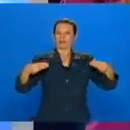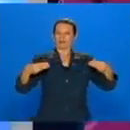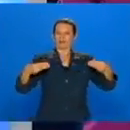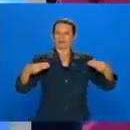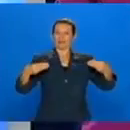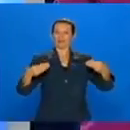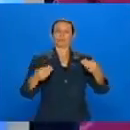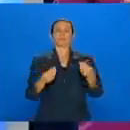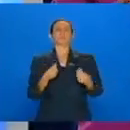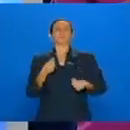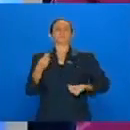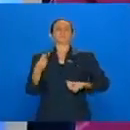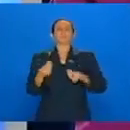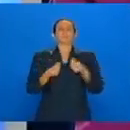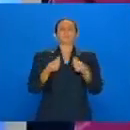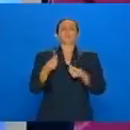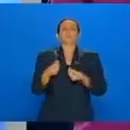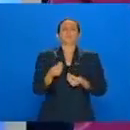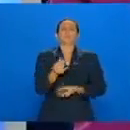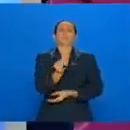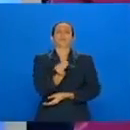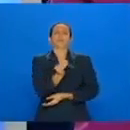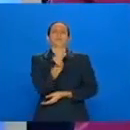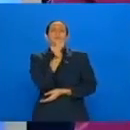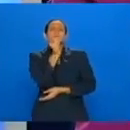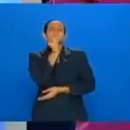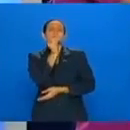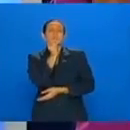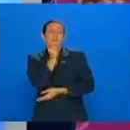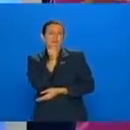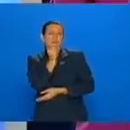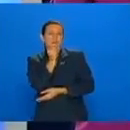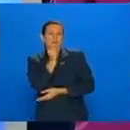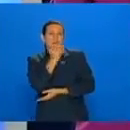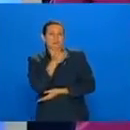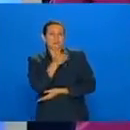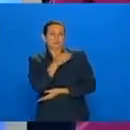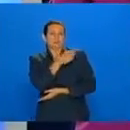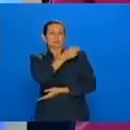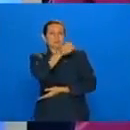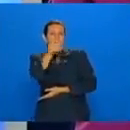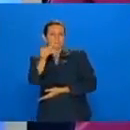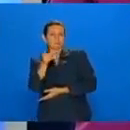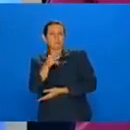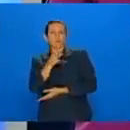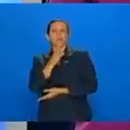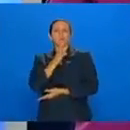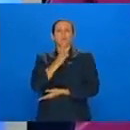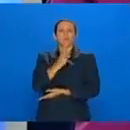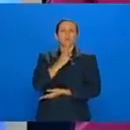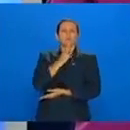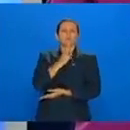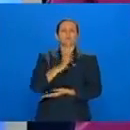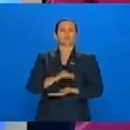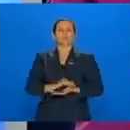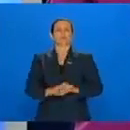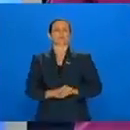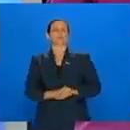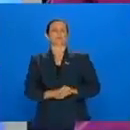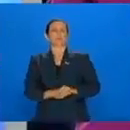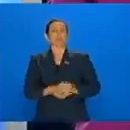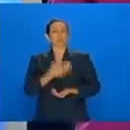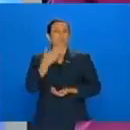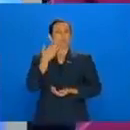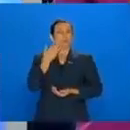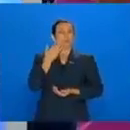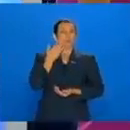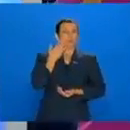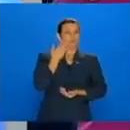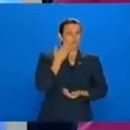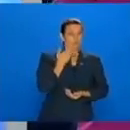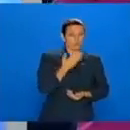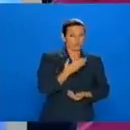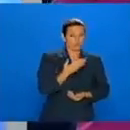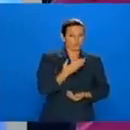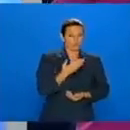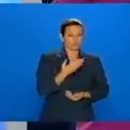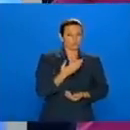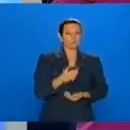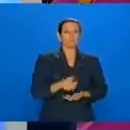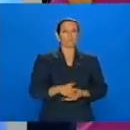Como eu poderia exemplificar isso, então, para vocês em Libras? Seria o sinal de comida